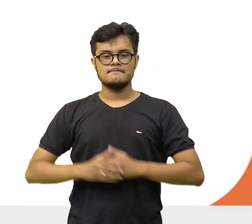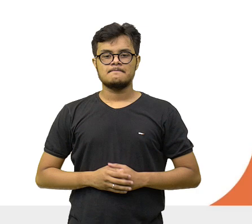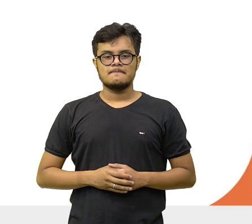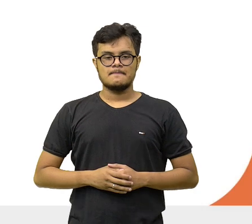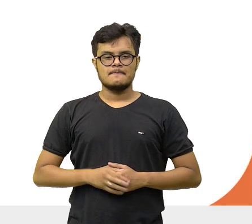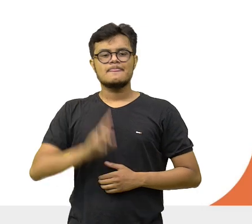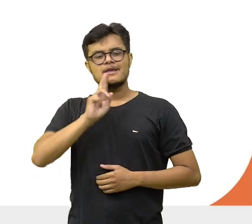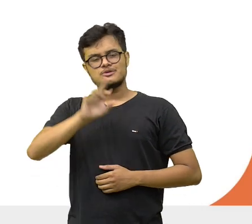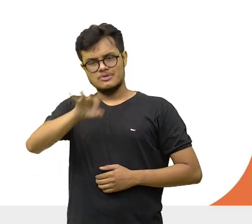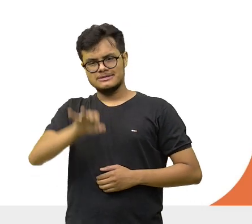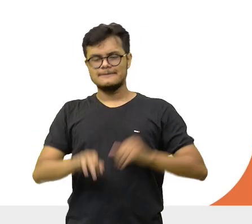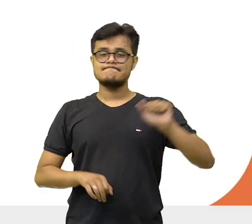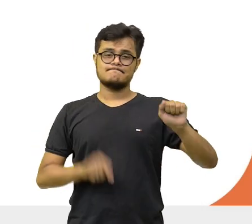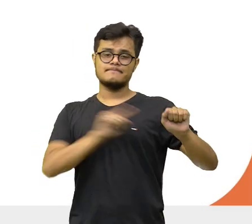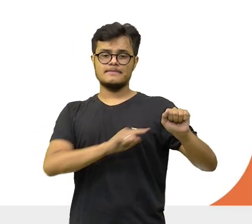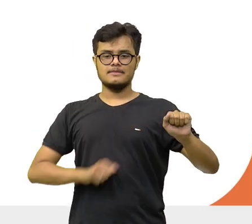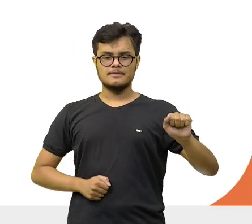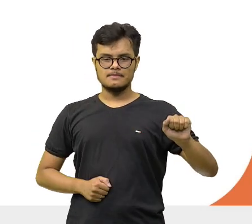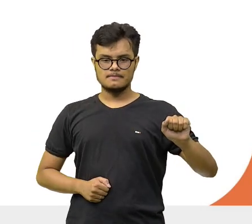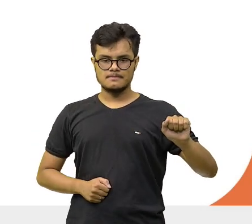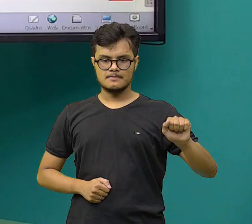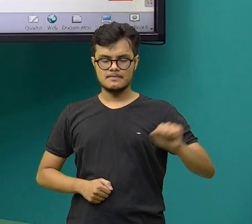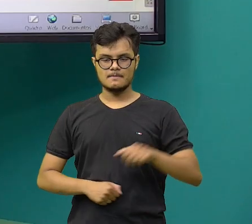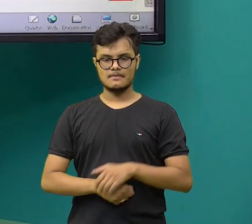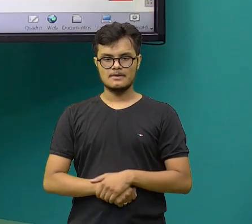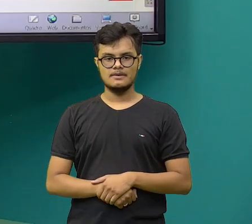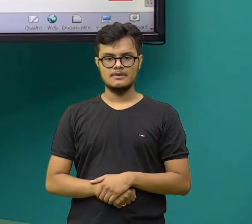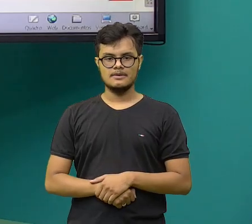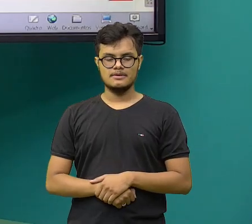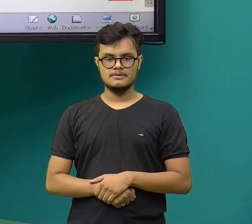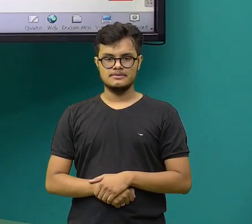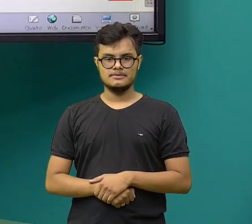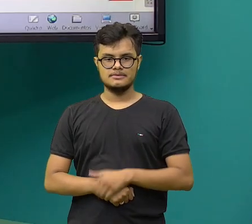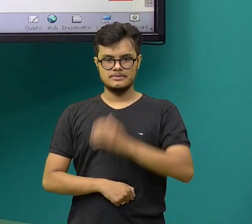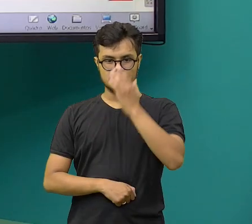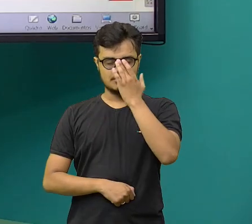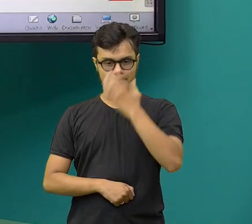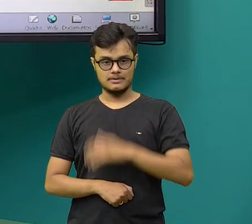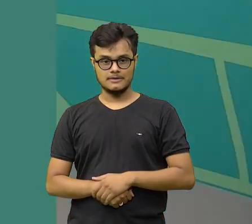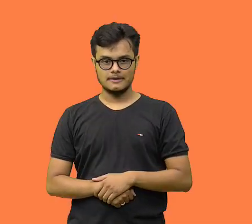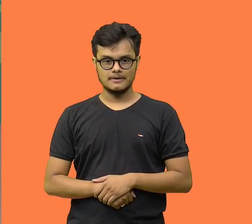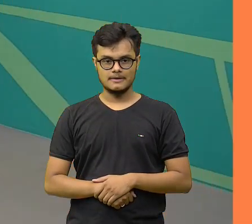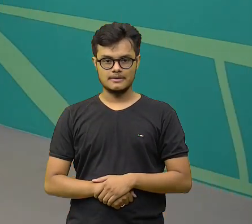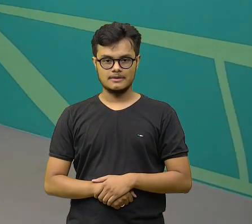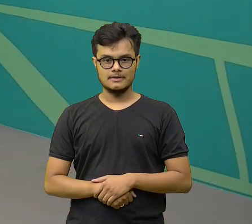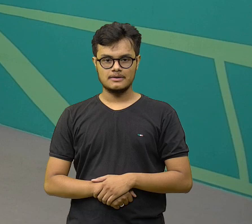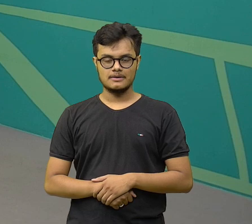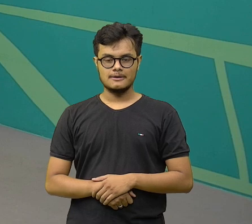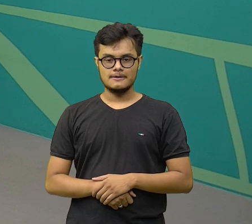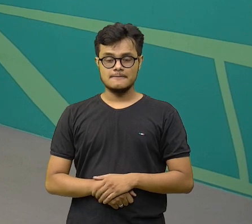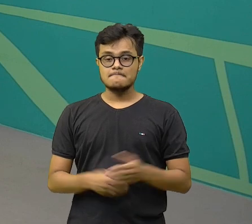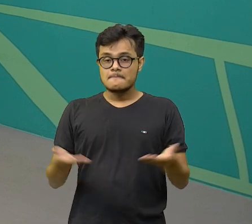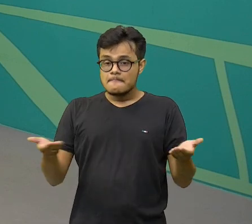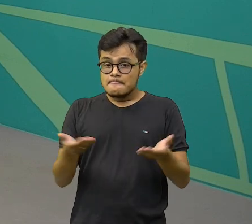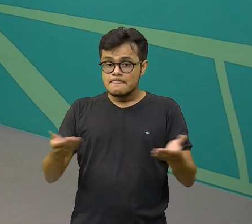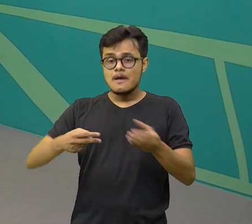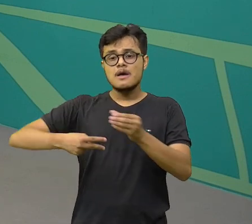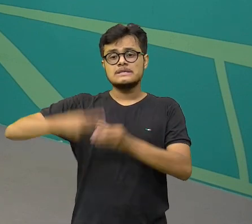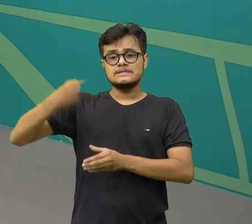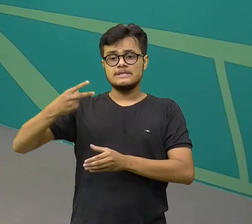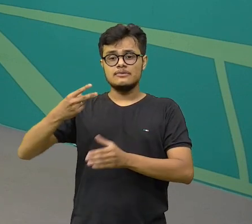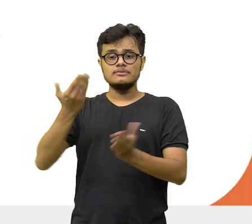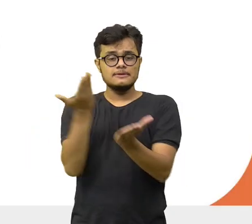é a resposta correta da questão aí. Questão de número 1. E vamos agora para a questão